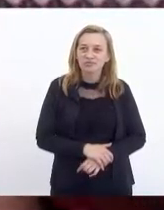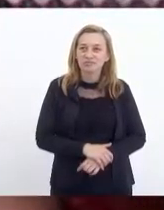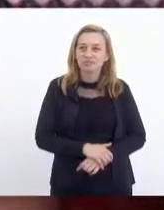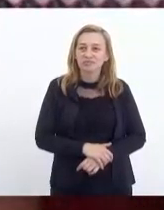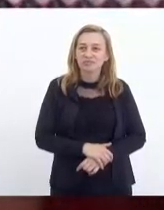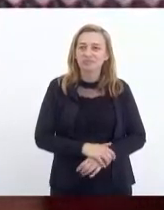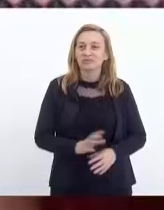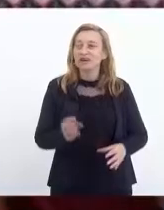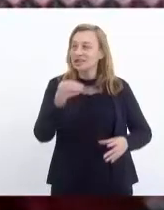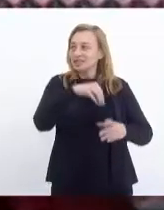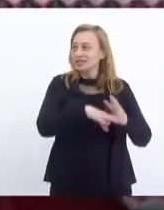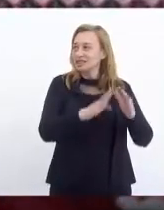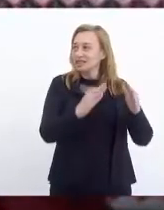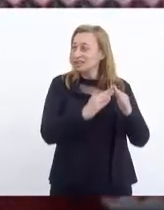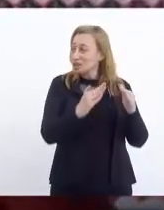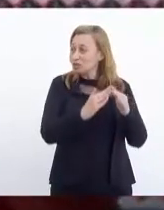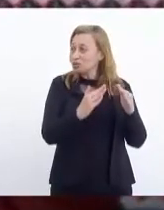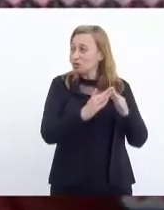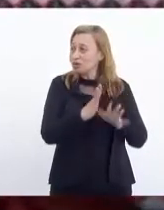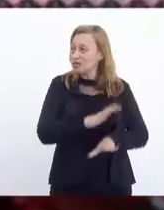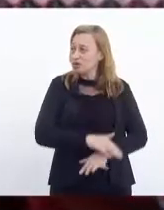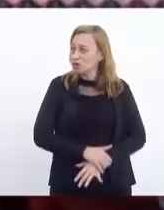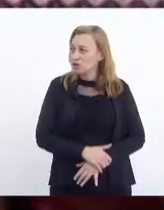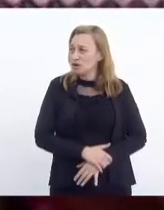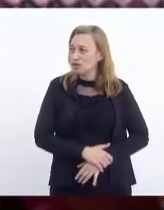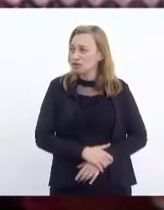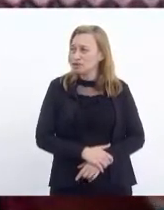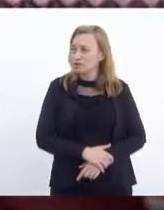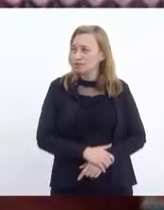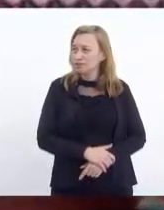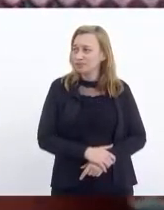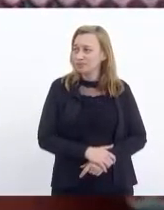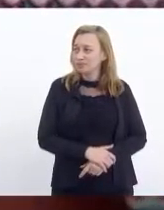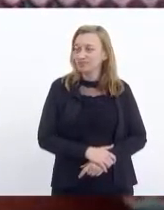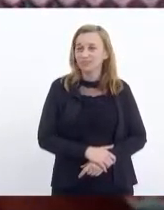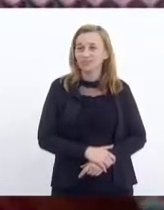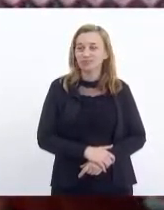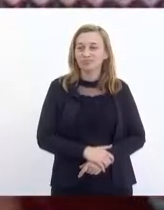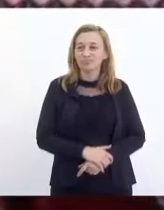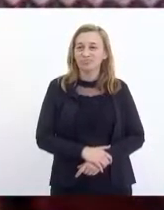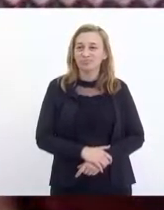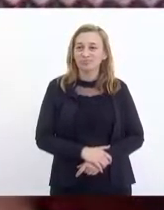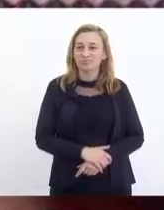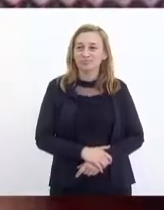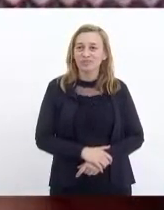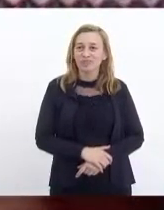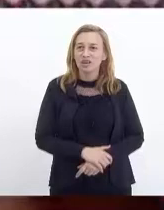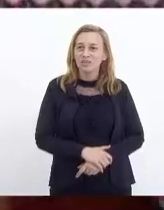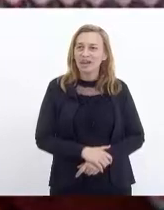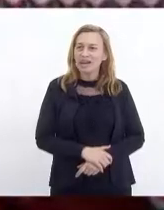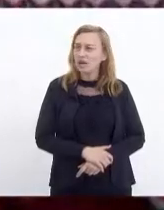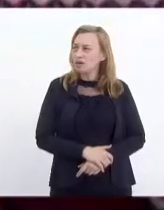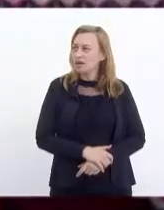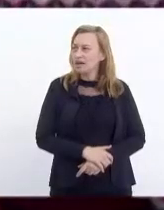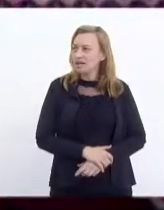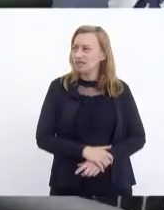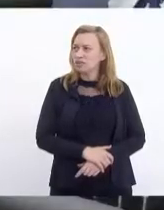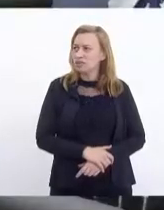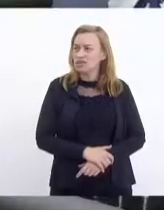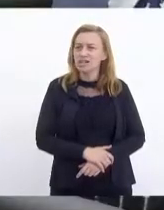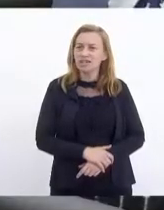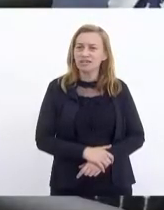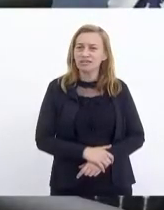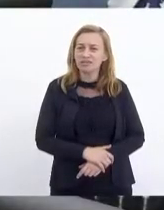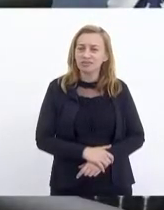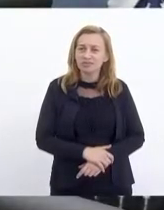casa da vítima. Isso posto, meu parecer ao projeto de lei 4492 de 2021 é